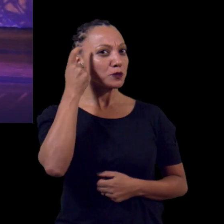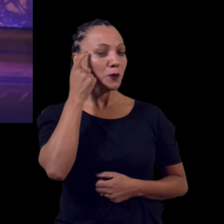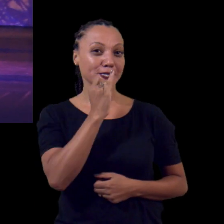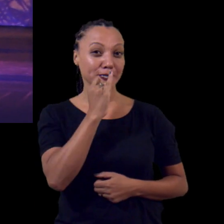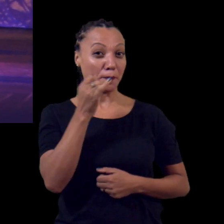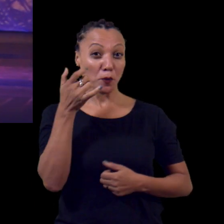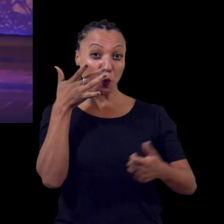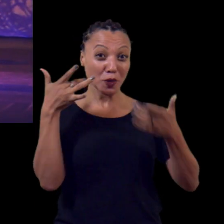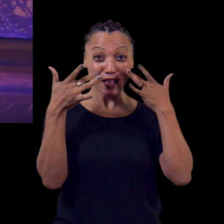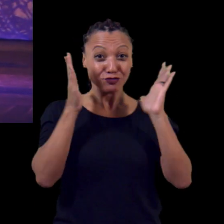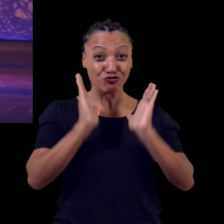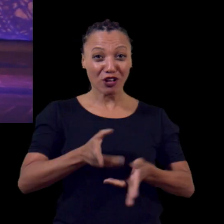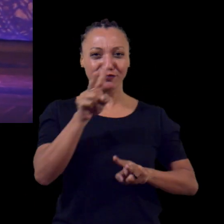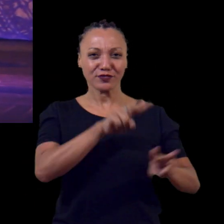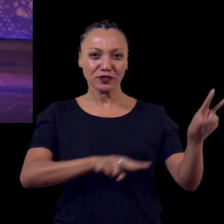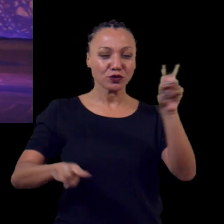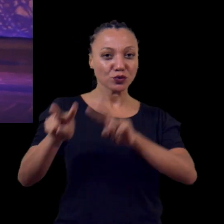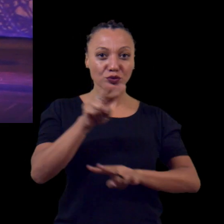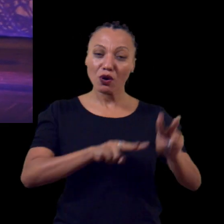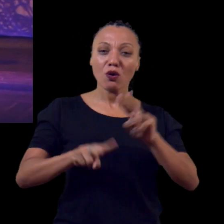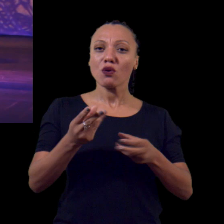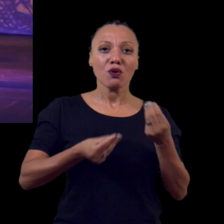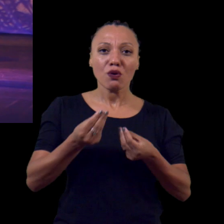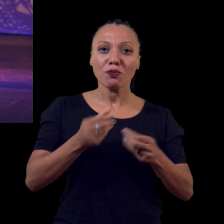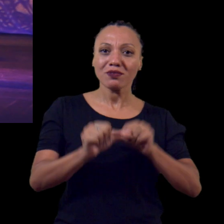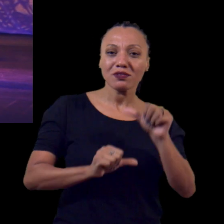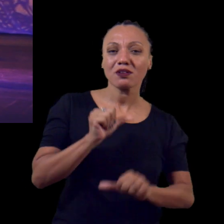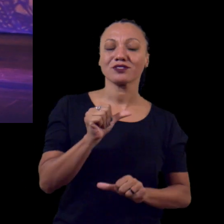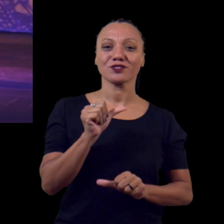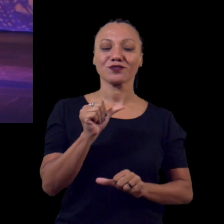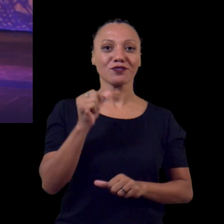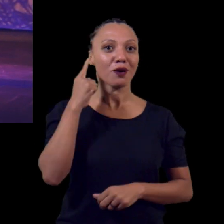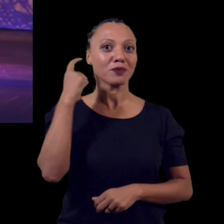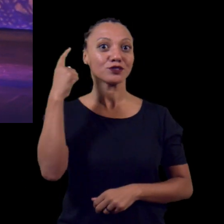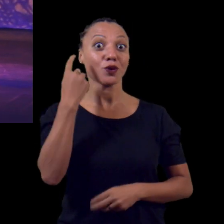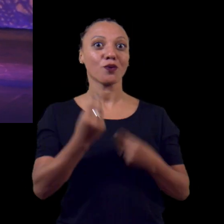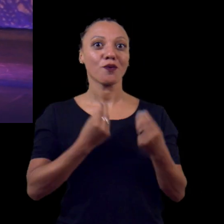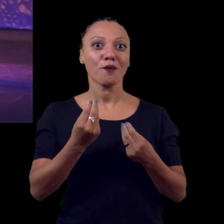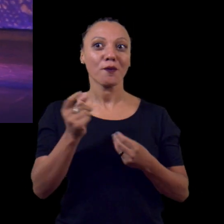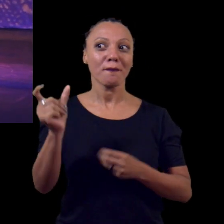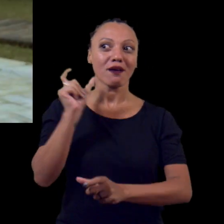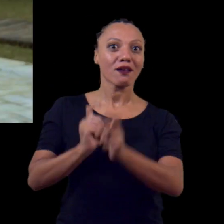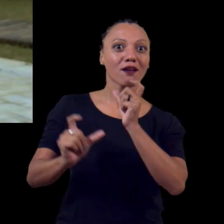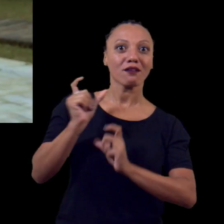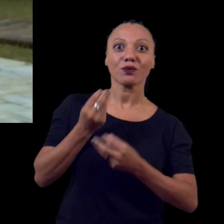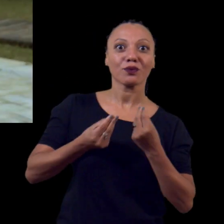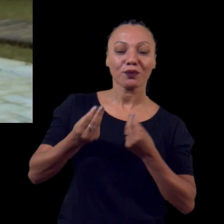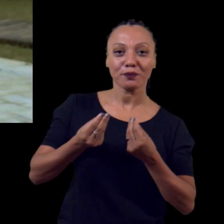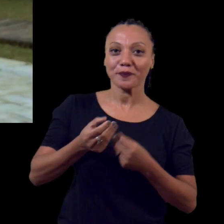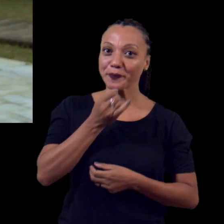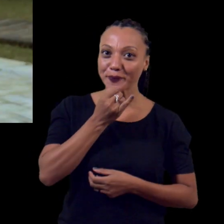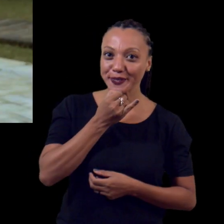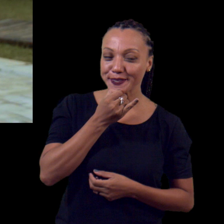espetáculo que está acontecendo ali visualmente, como transformar isso em sons, em palavras. Então, como que é o som